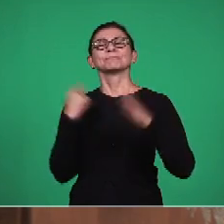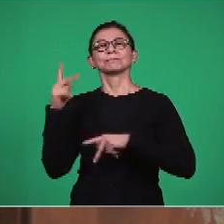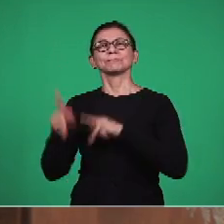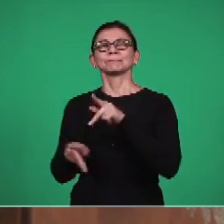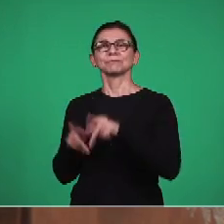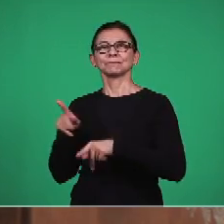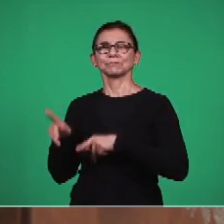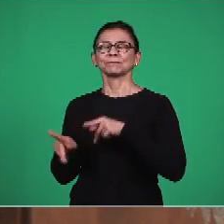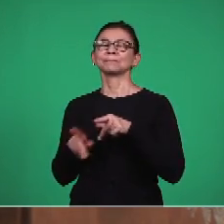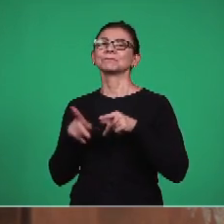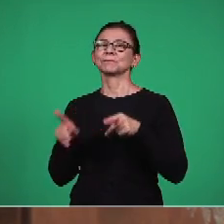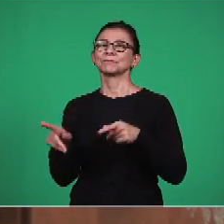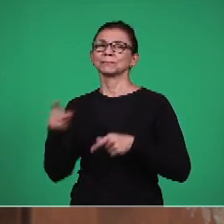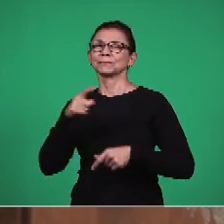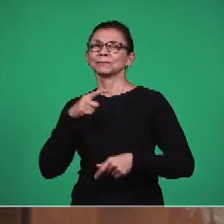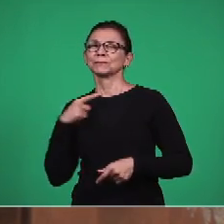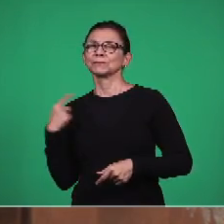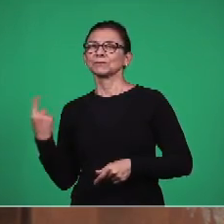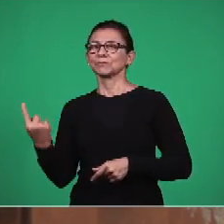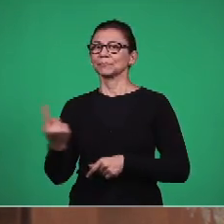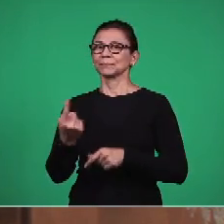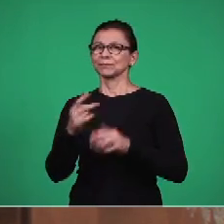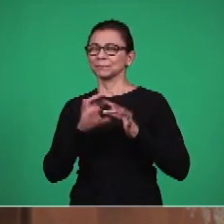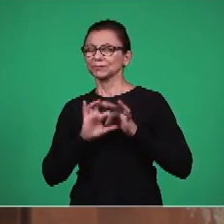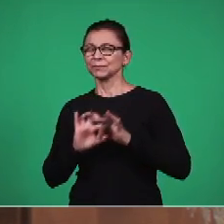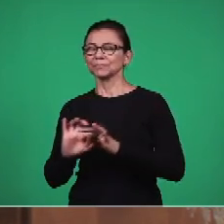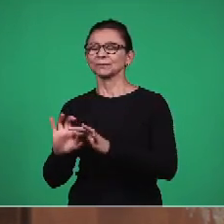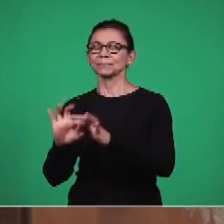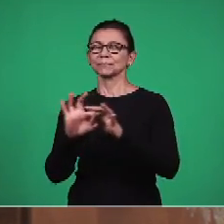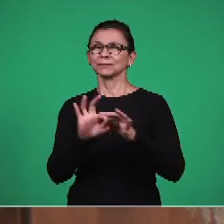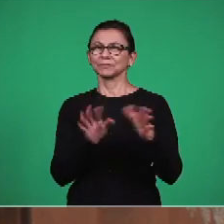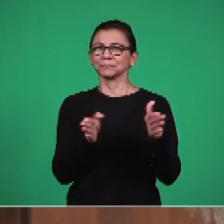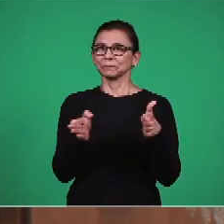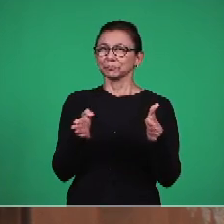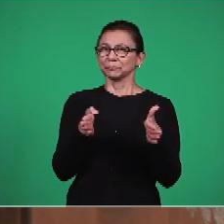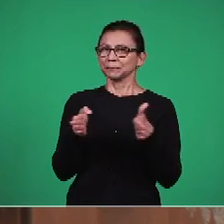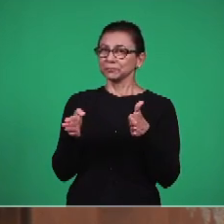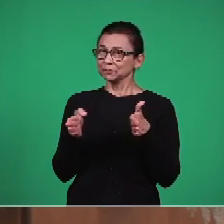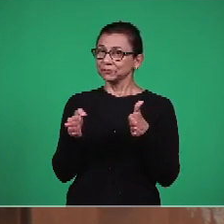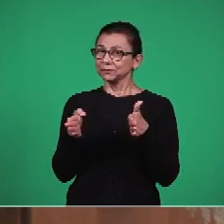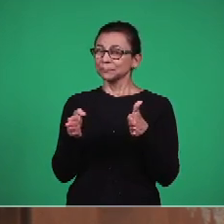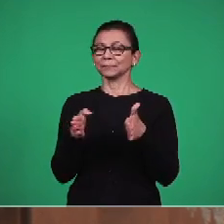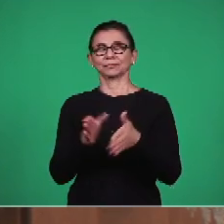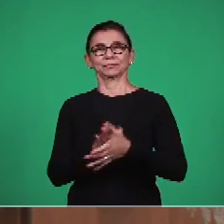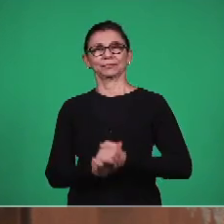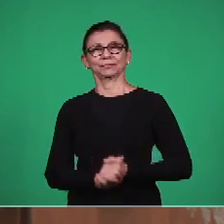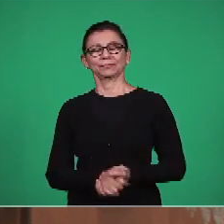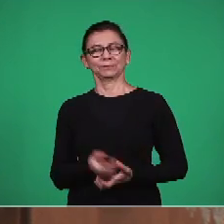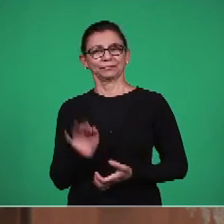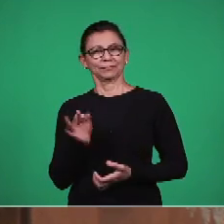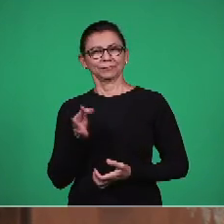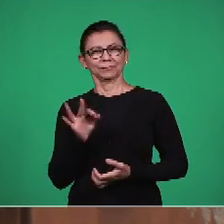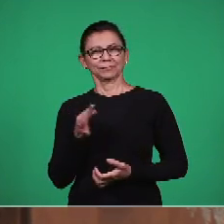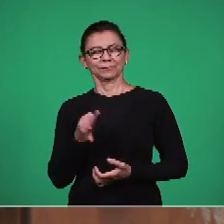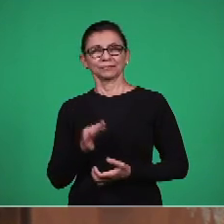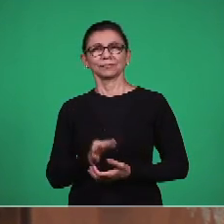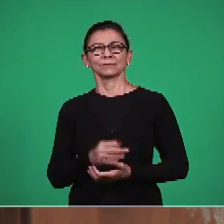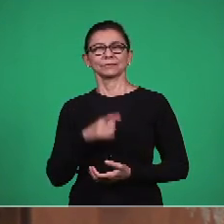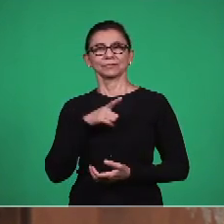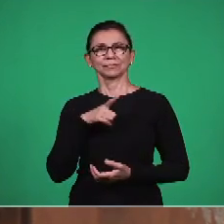Senhor, onde estaremos em comunhão nesse período e que, por certo, haverá um